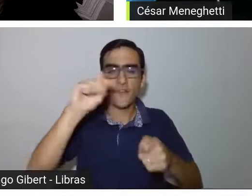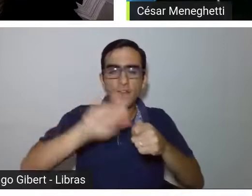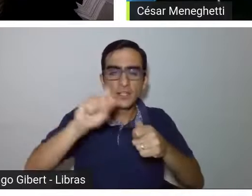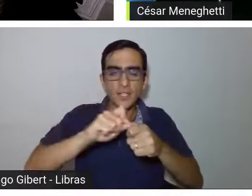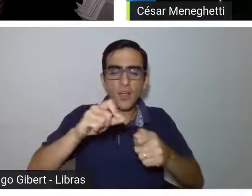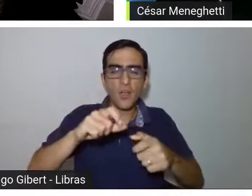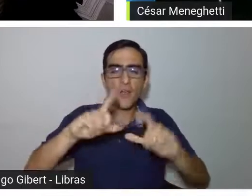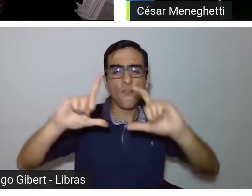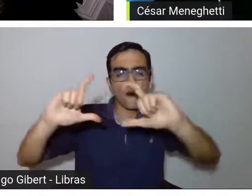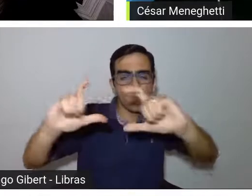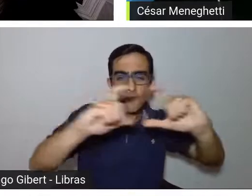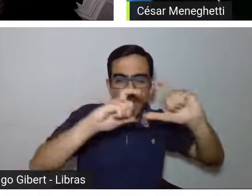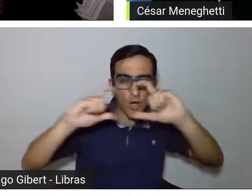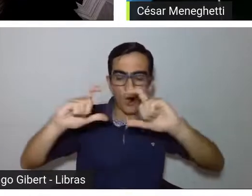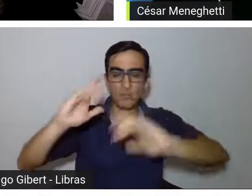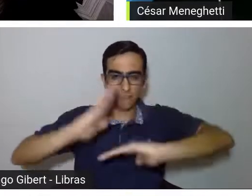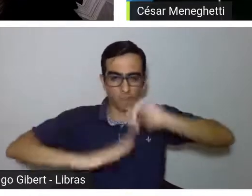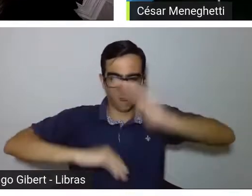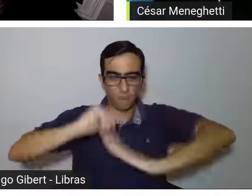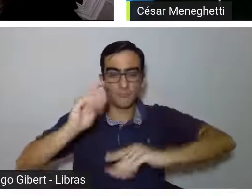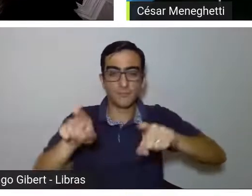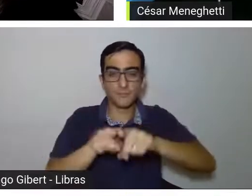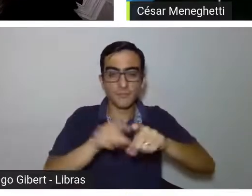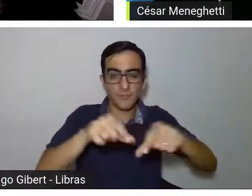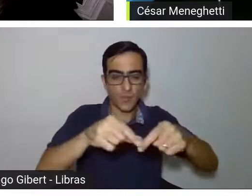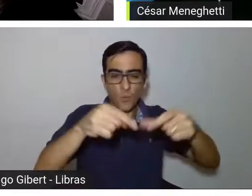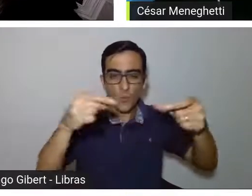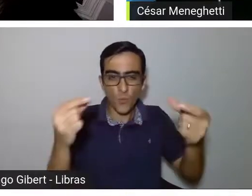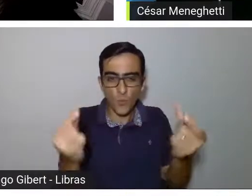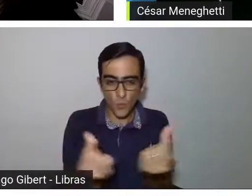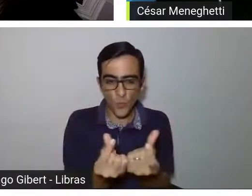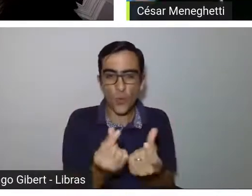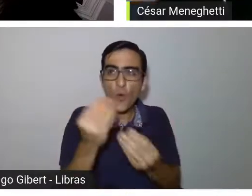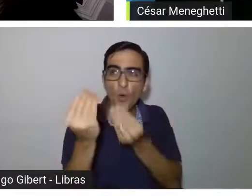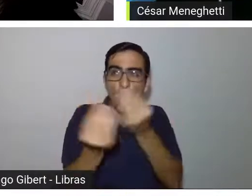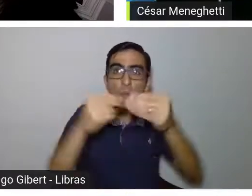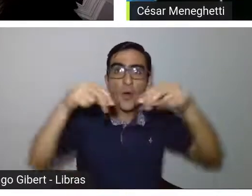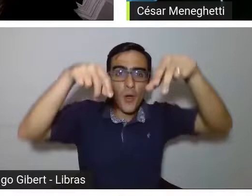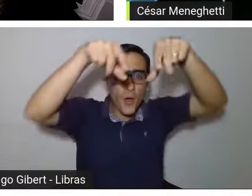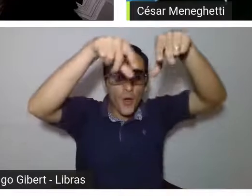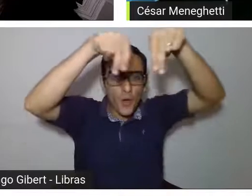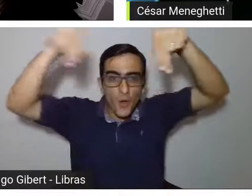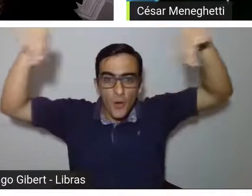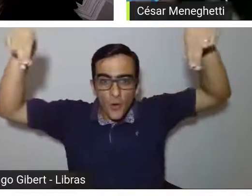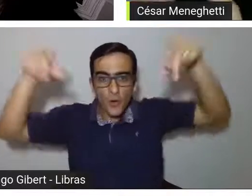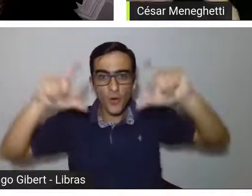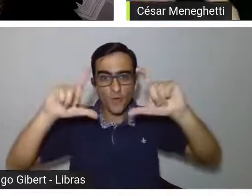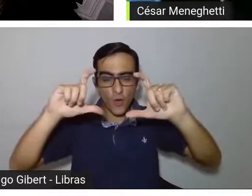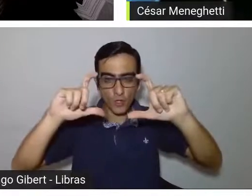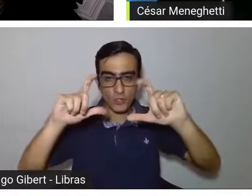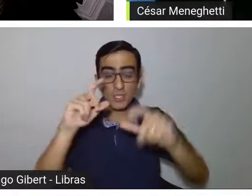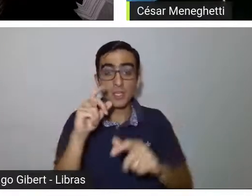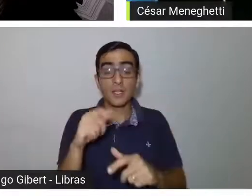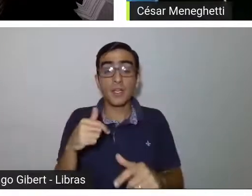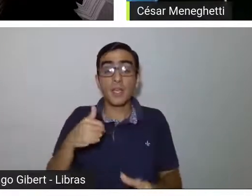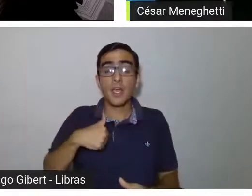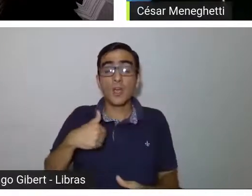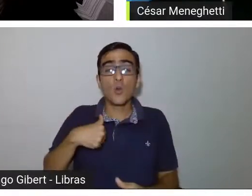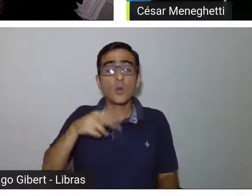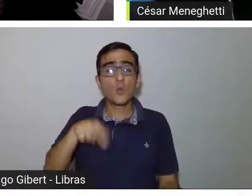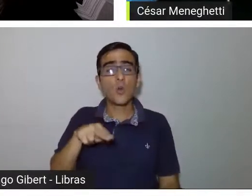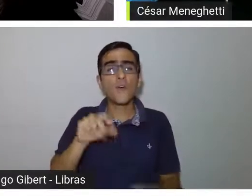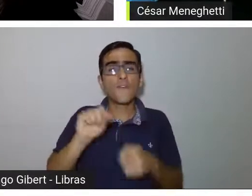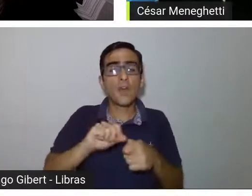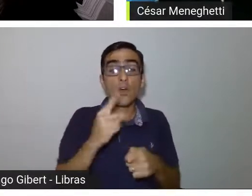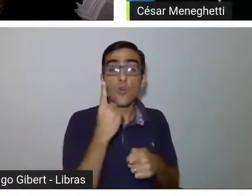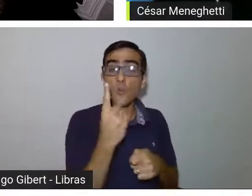fotografia analógica também. E na Inglaterra também. Mas assim, e aí eu não fazia uma foto, eu fazia várias fotos, às